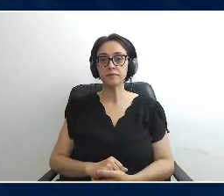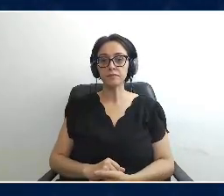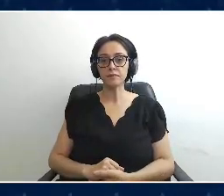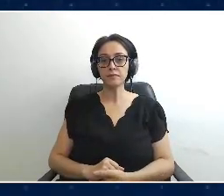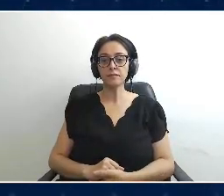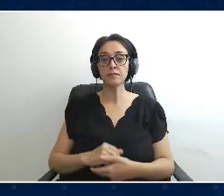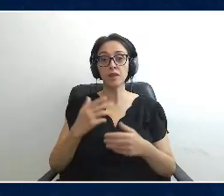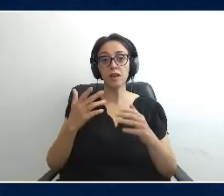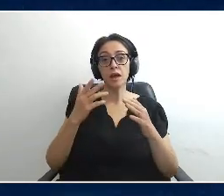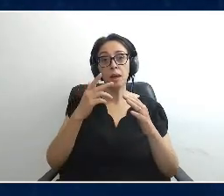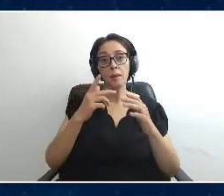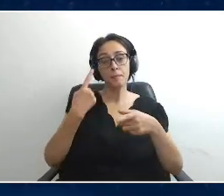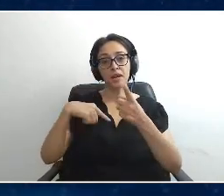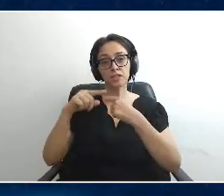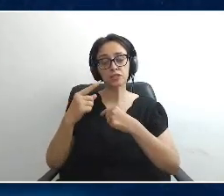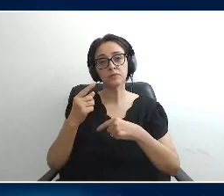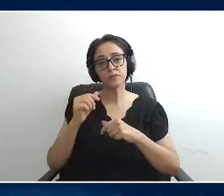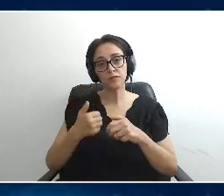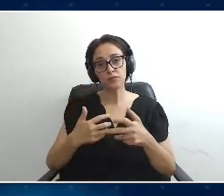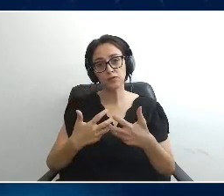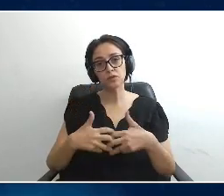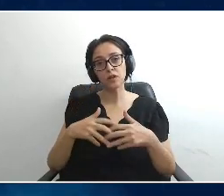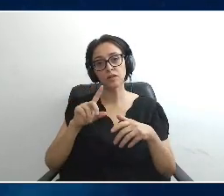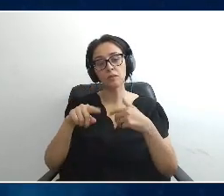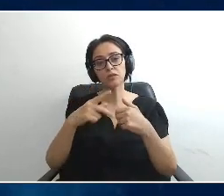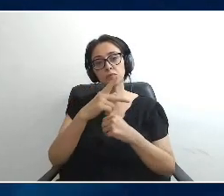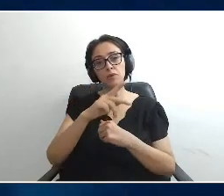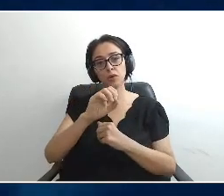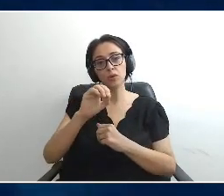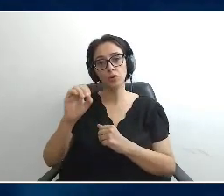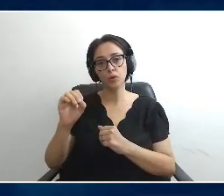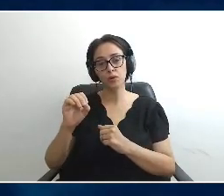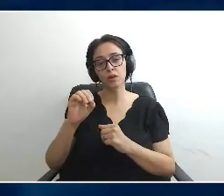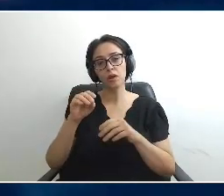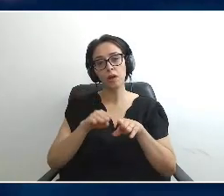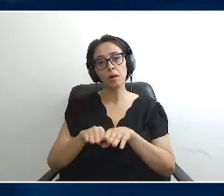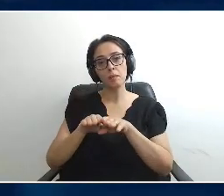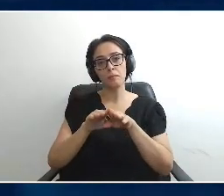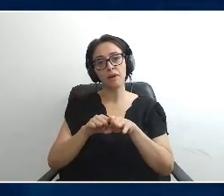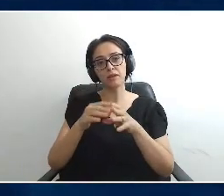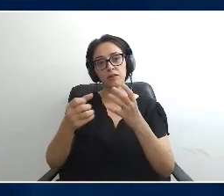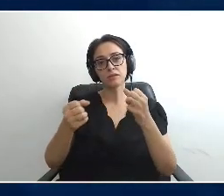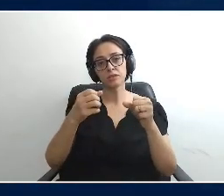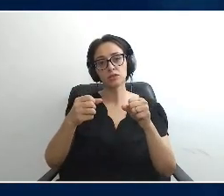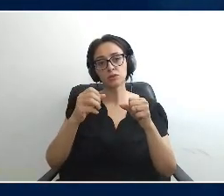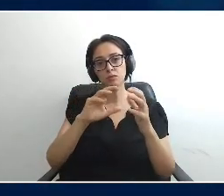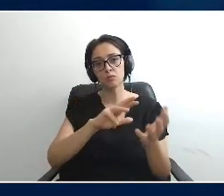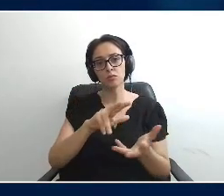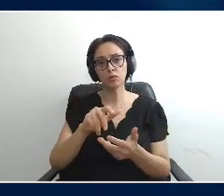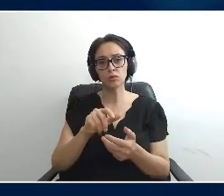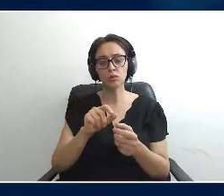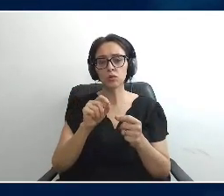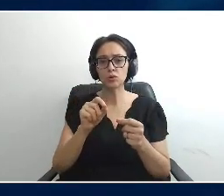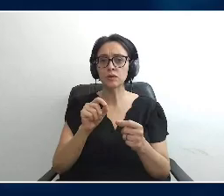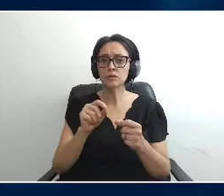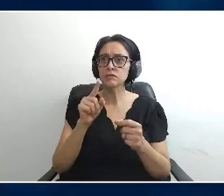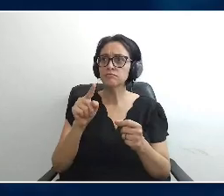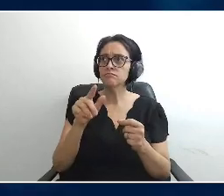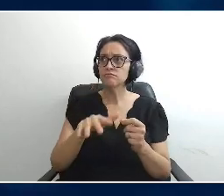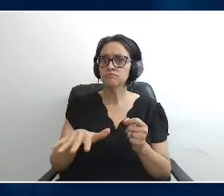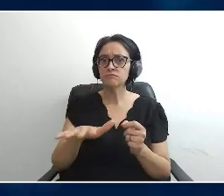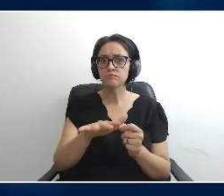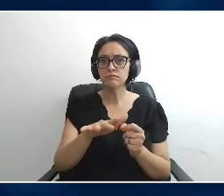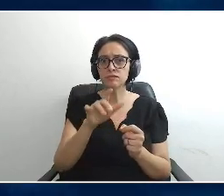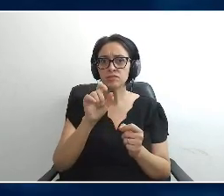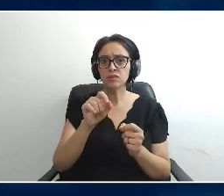funcional, versus continuar com a orientação objeto, que é o padrão adotado pelo mundo? Em que cenários de